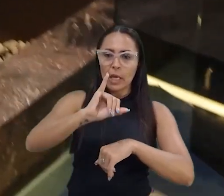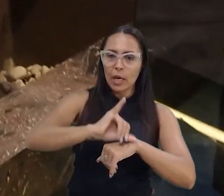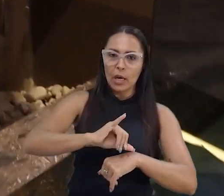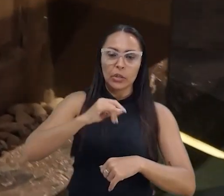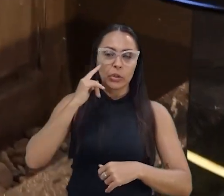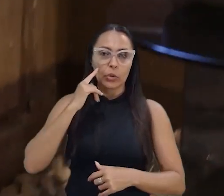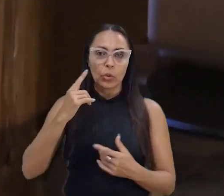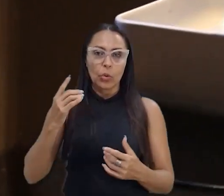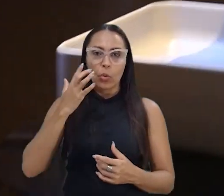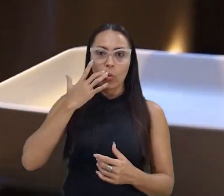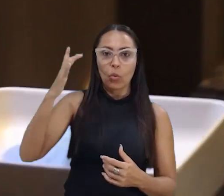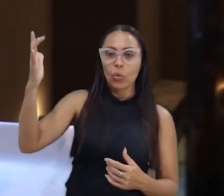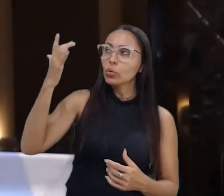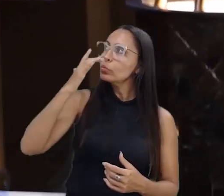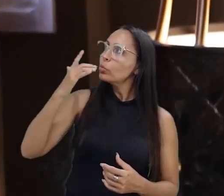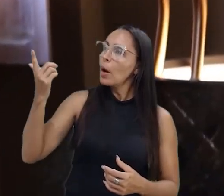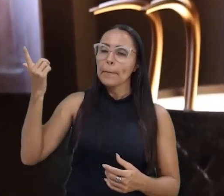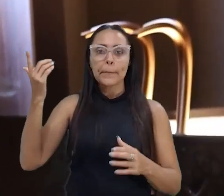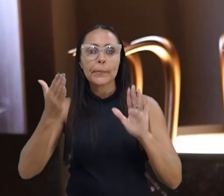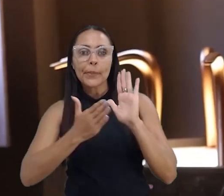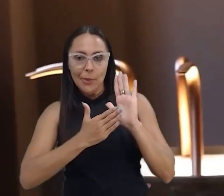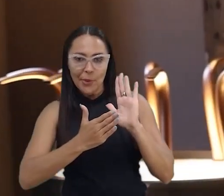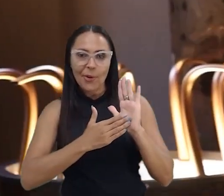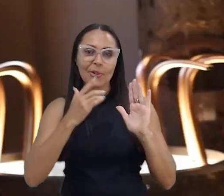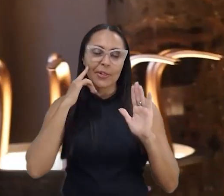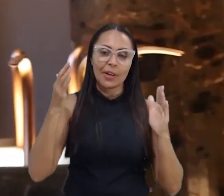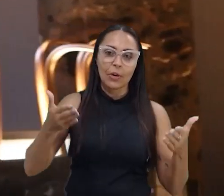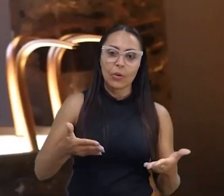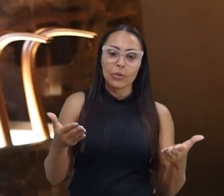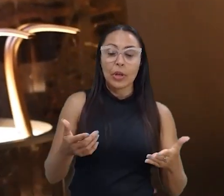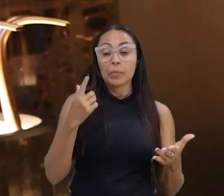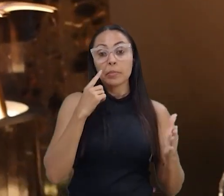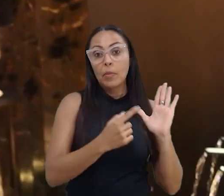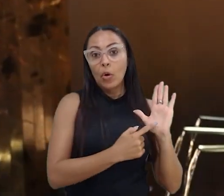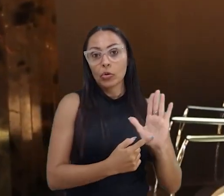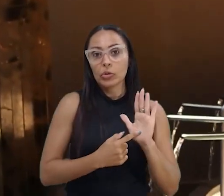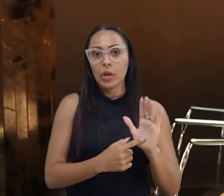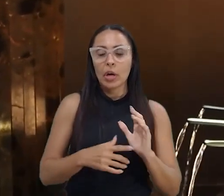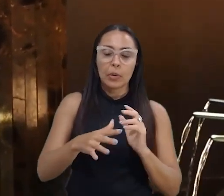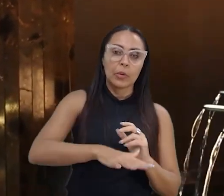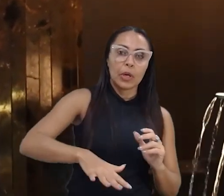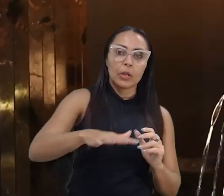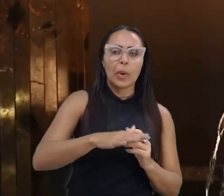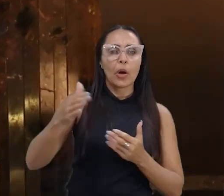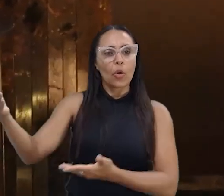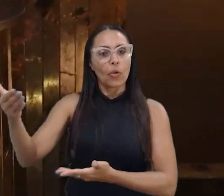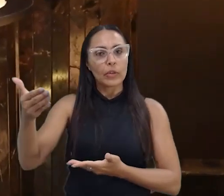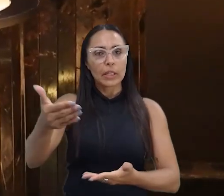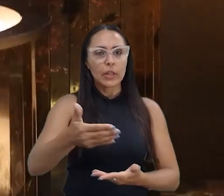metal, seja ouro. A proposta desse ambiente realmente é trazer esse espaço mais convidativo para